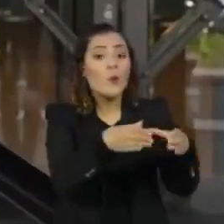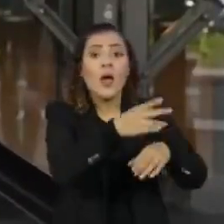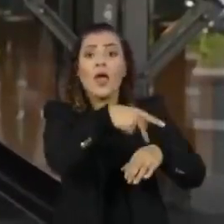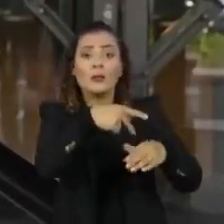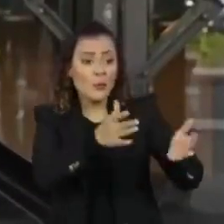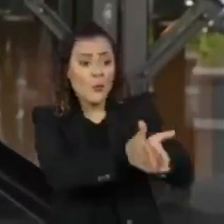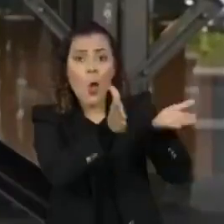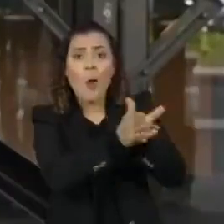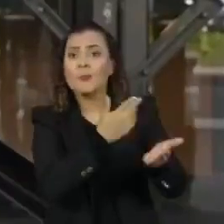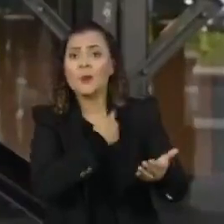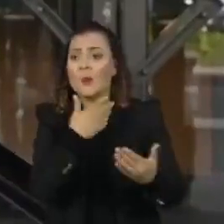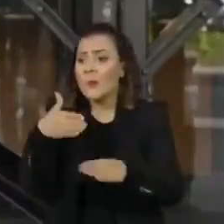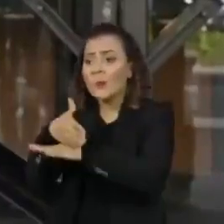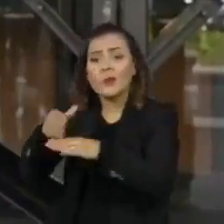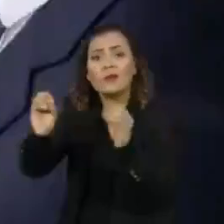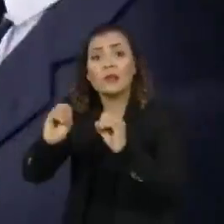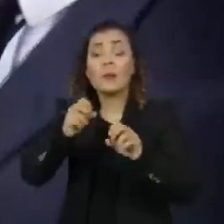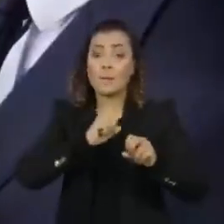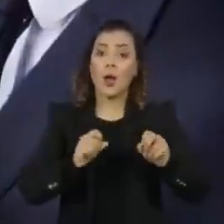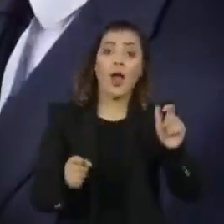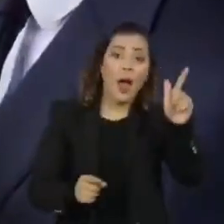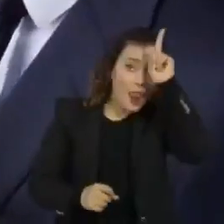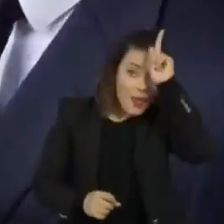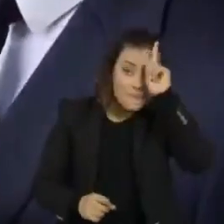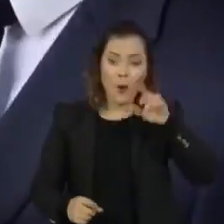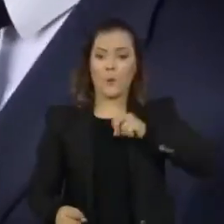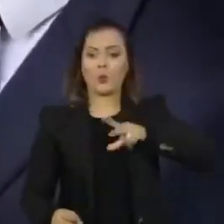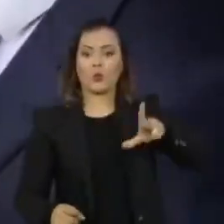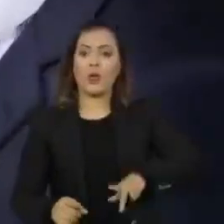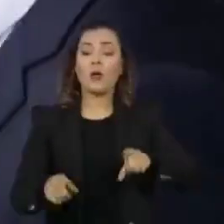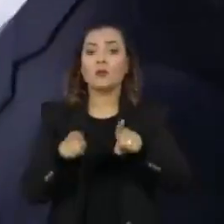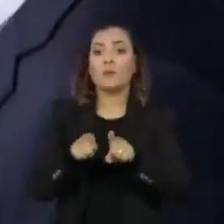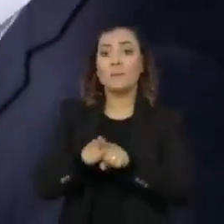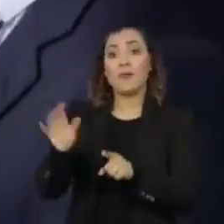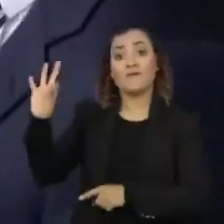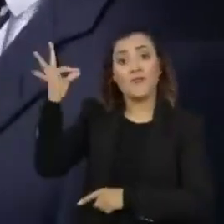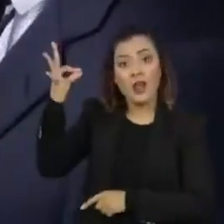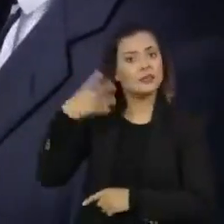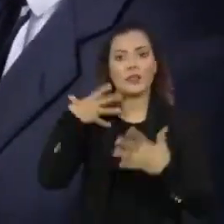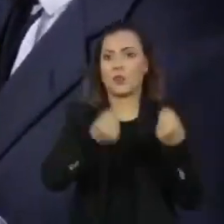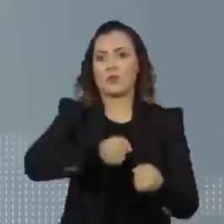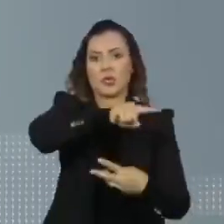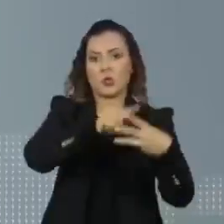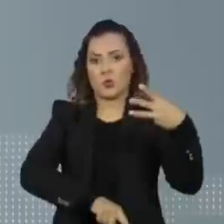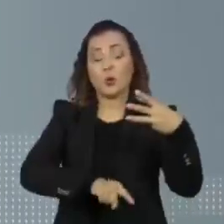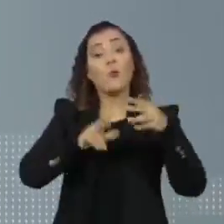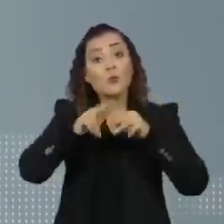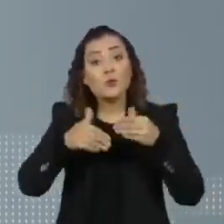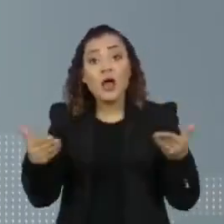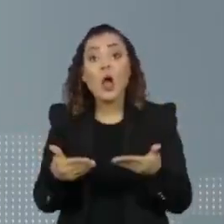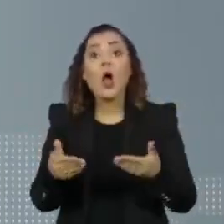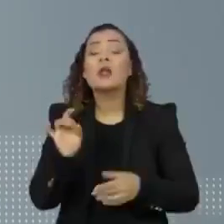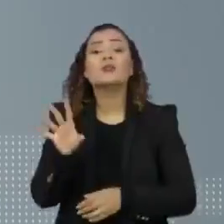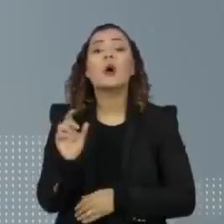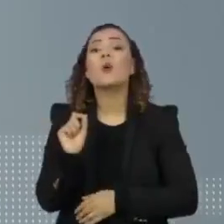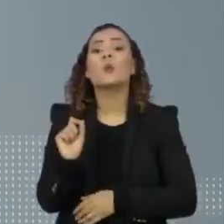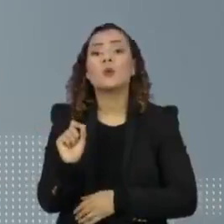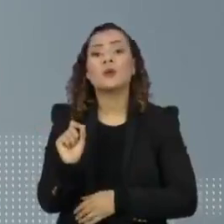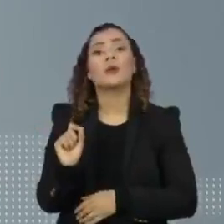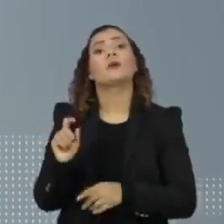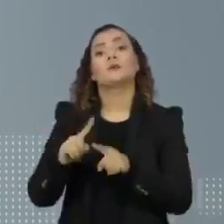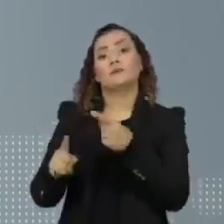apoio dos clubes alemães e portugueses e também do Paris saint-germain da França restam na superliga